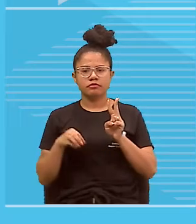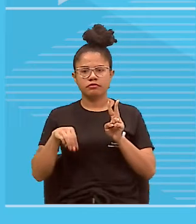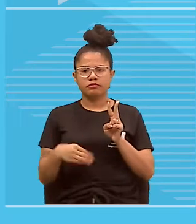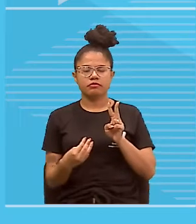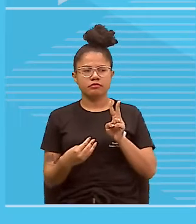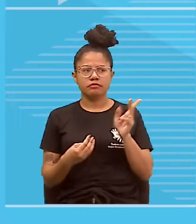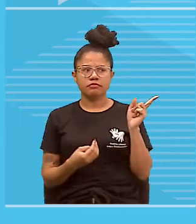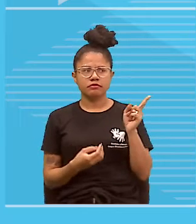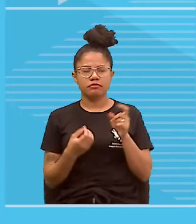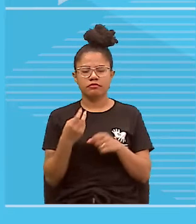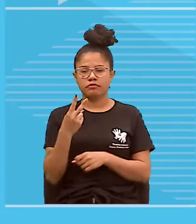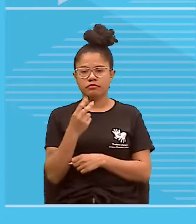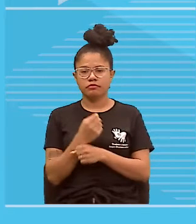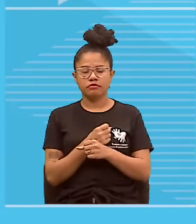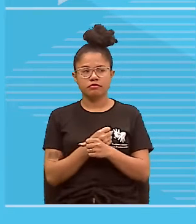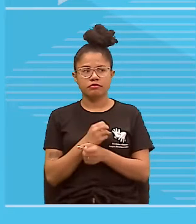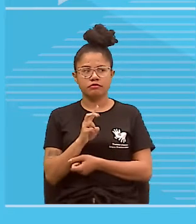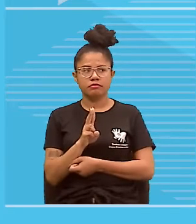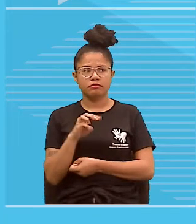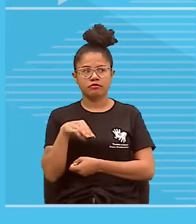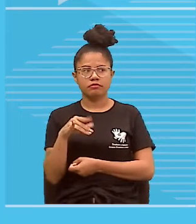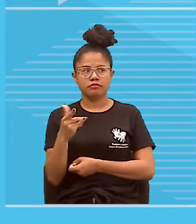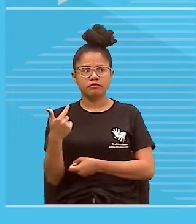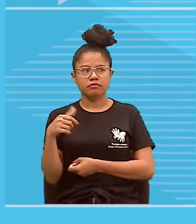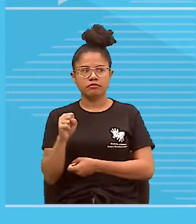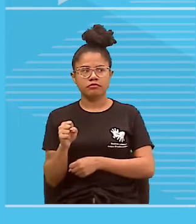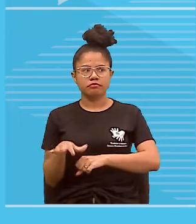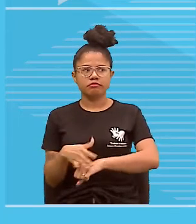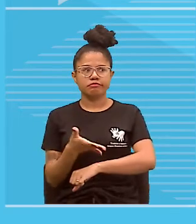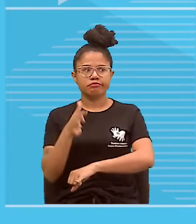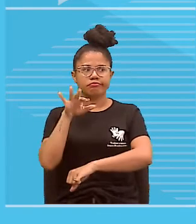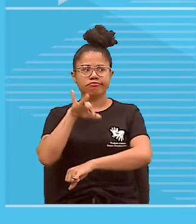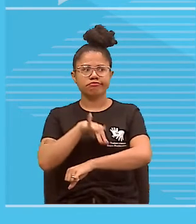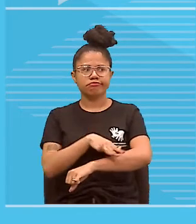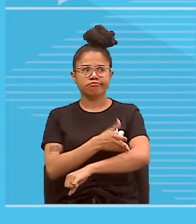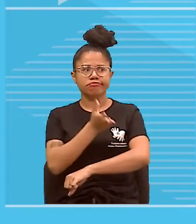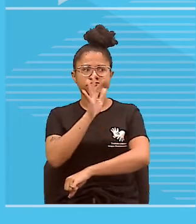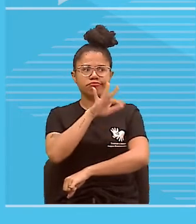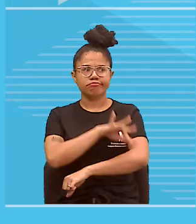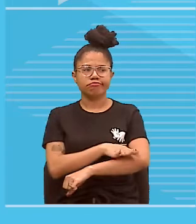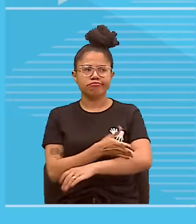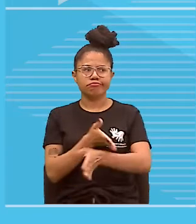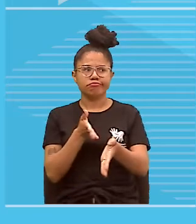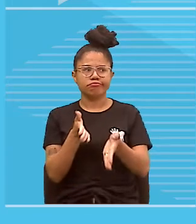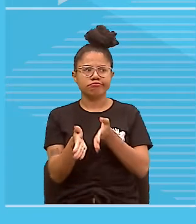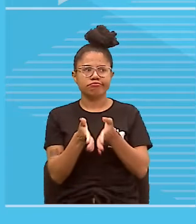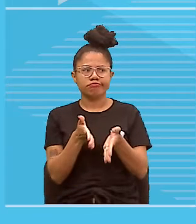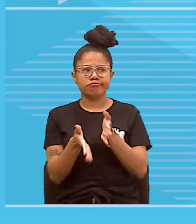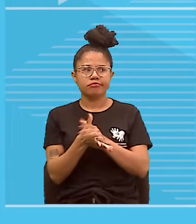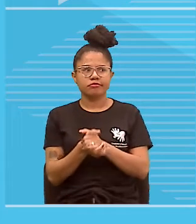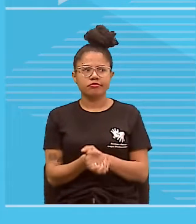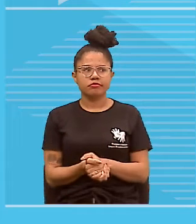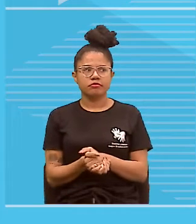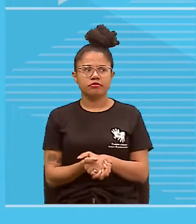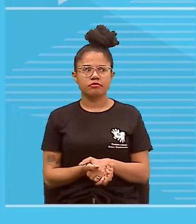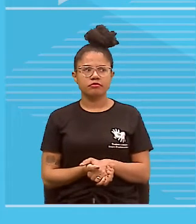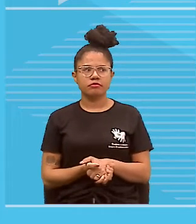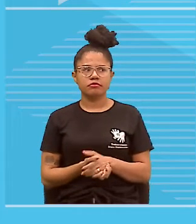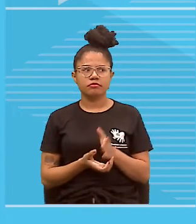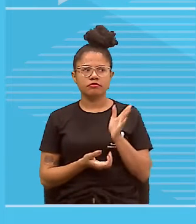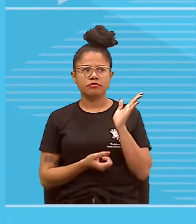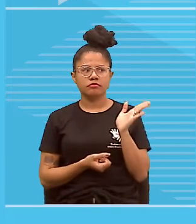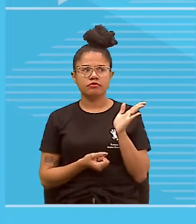né com a formação dos Grand canyons as idades glaciais a gente vê aqui que